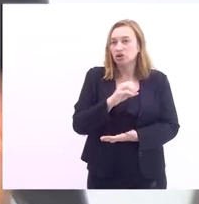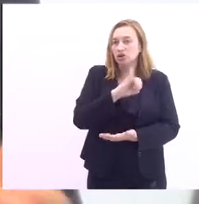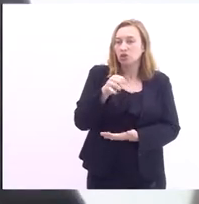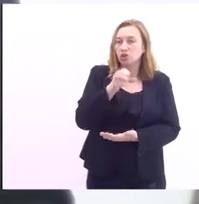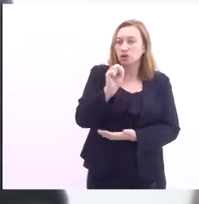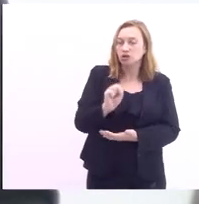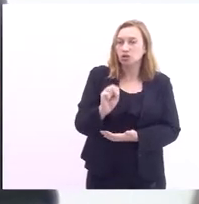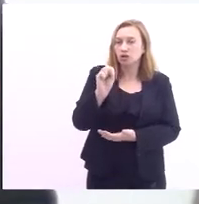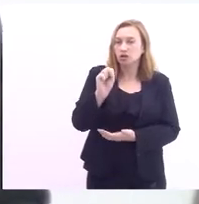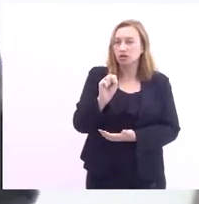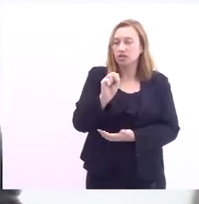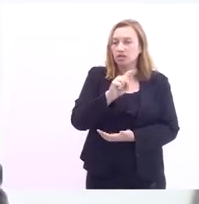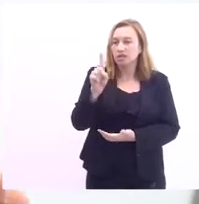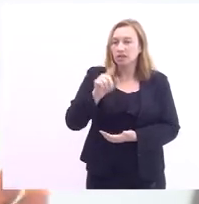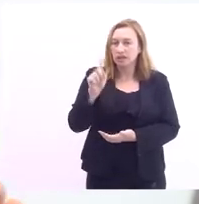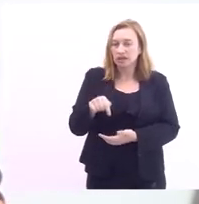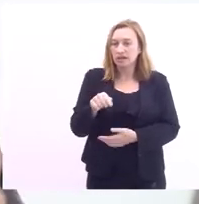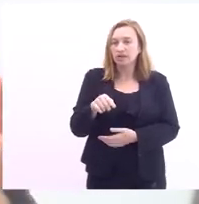que era